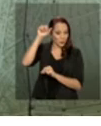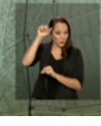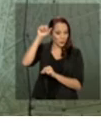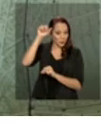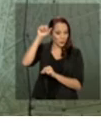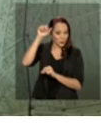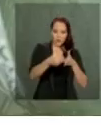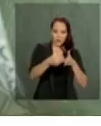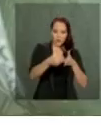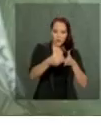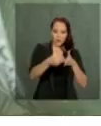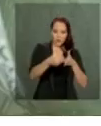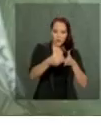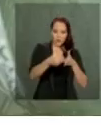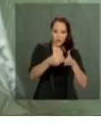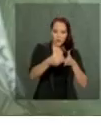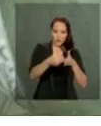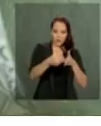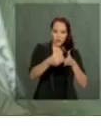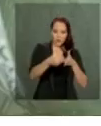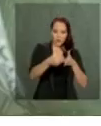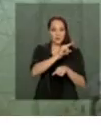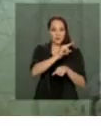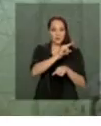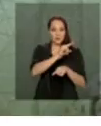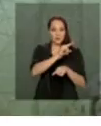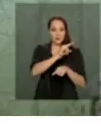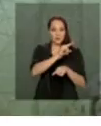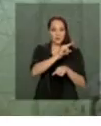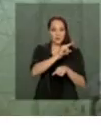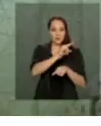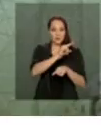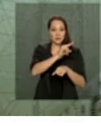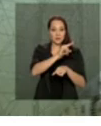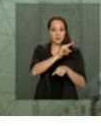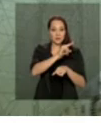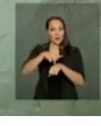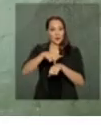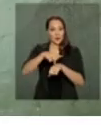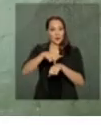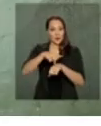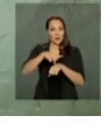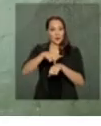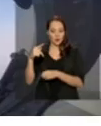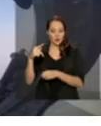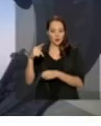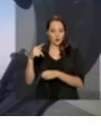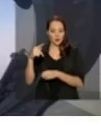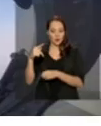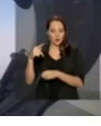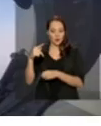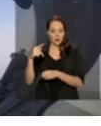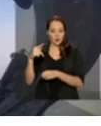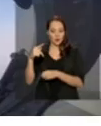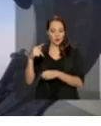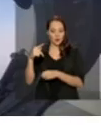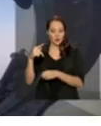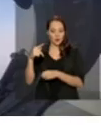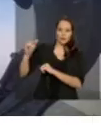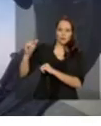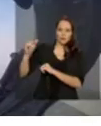com a Bolívia, mais ao sul, a fronteira com o Paraguai, e hoje ele já tem uma aeronave